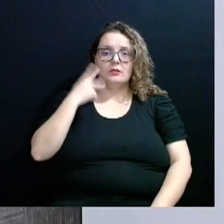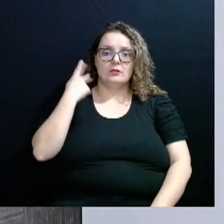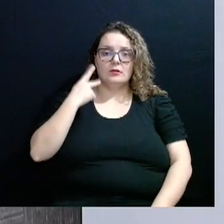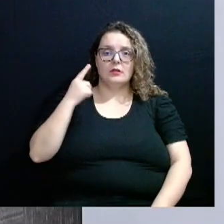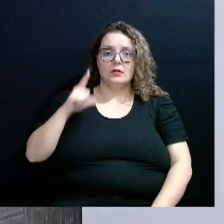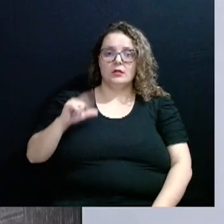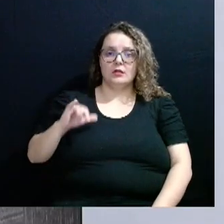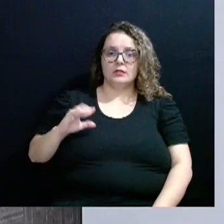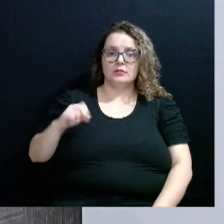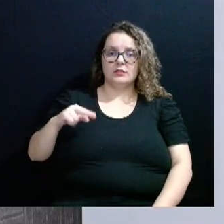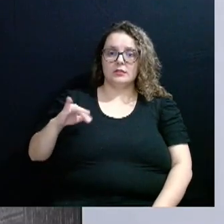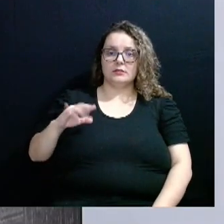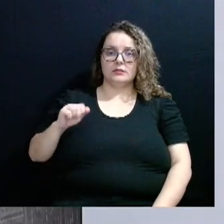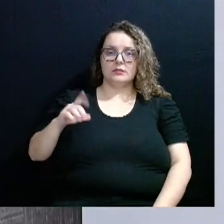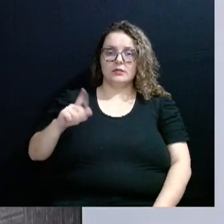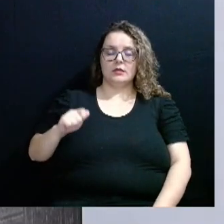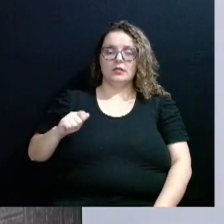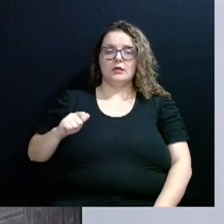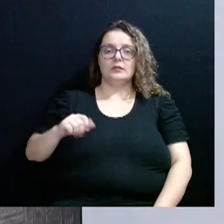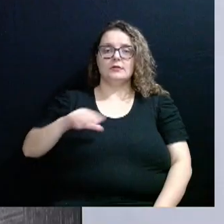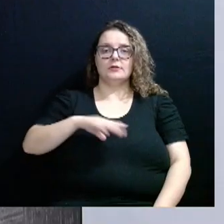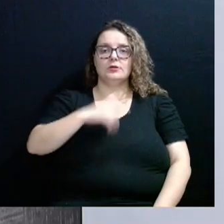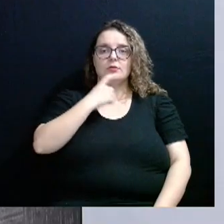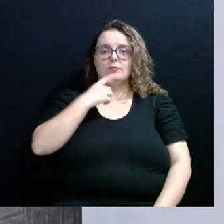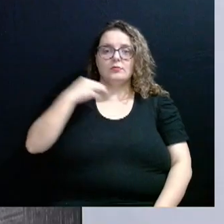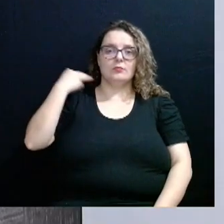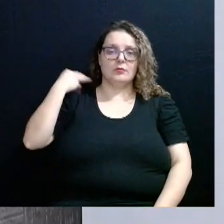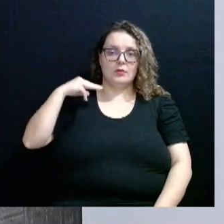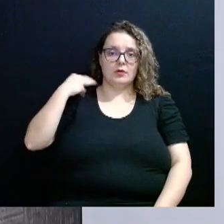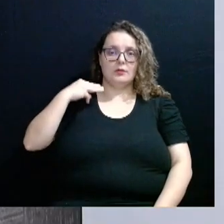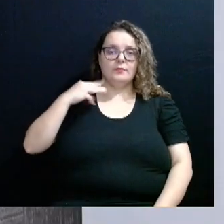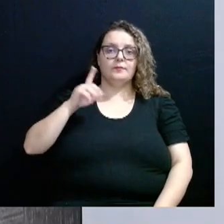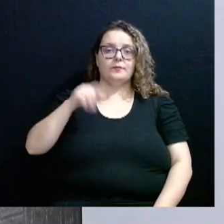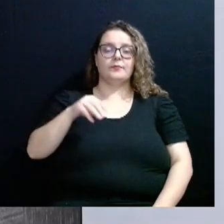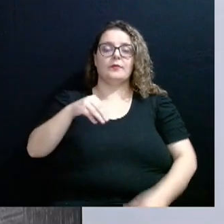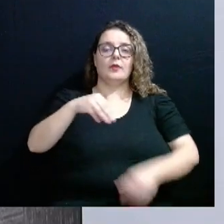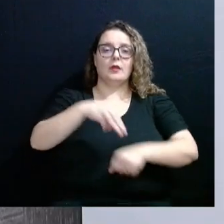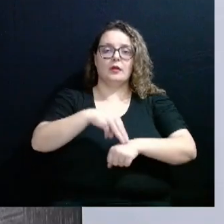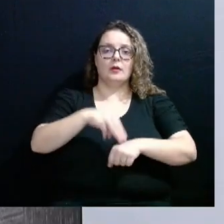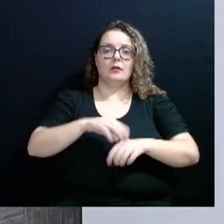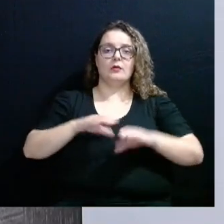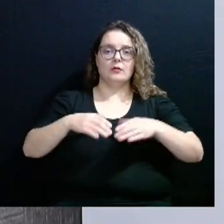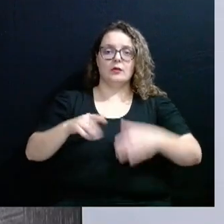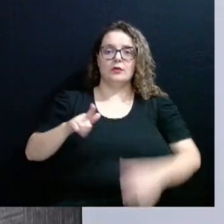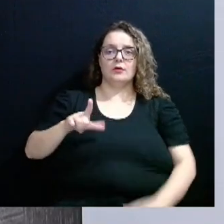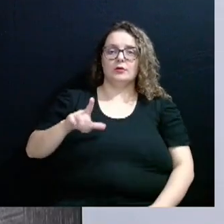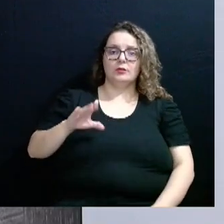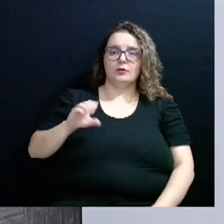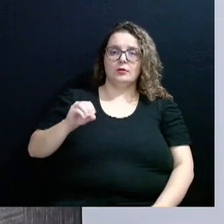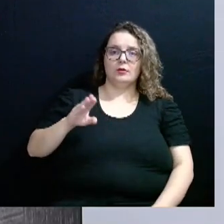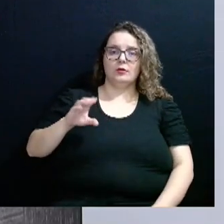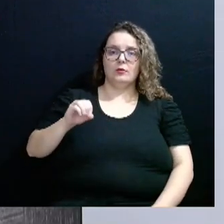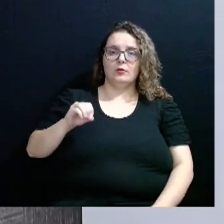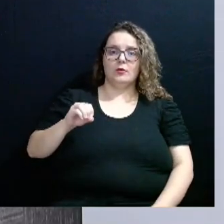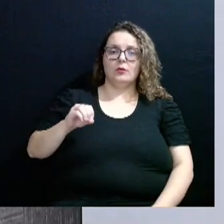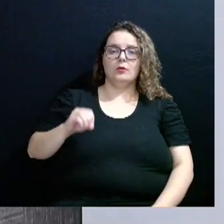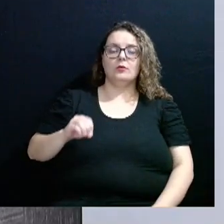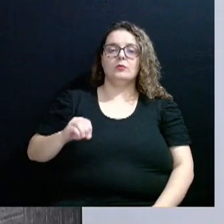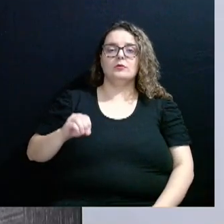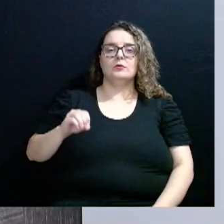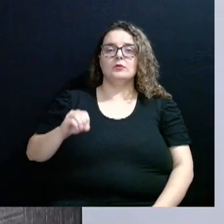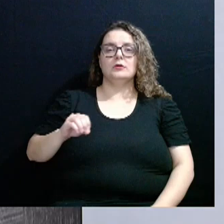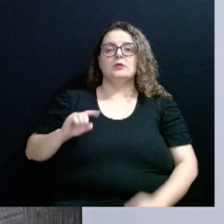Campinas, Mariana Conte, que é integrante da Global Summit Flotilha e demais